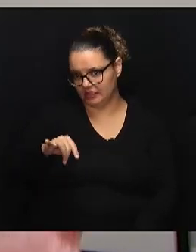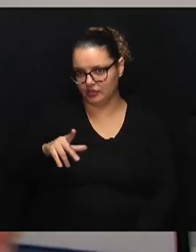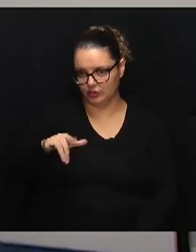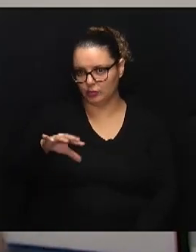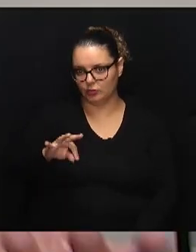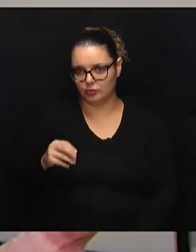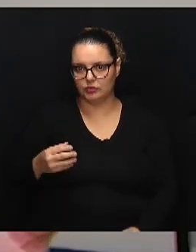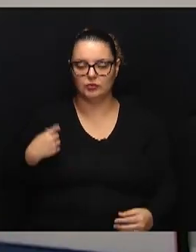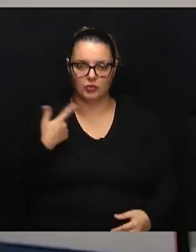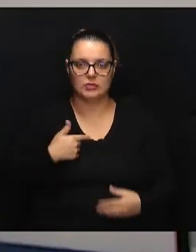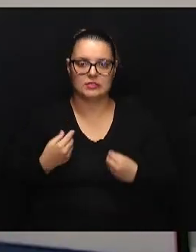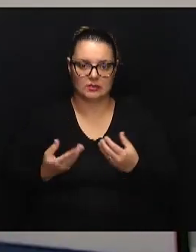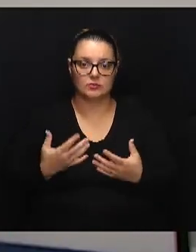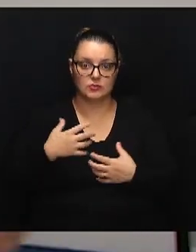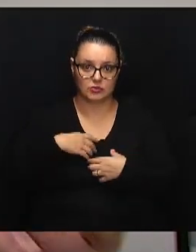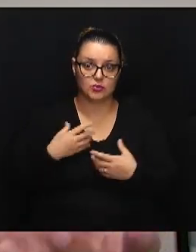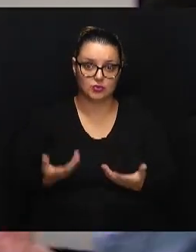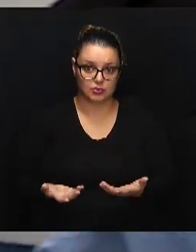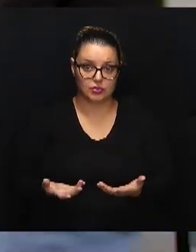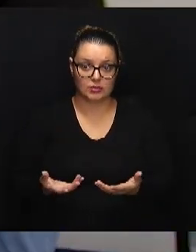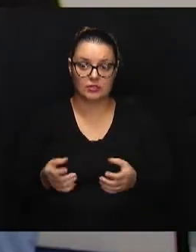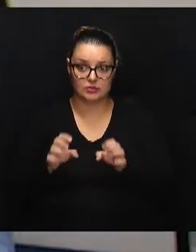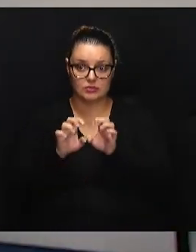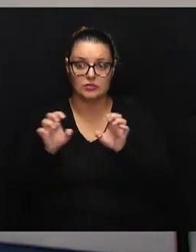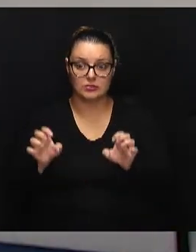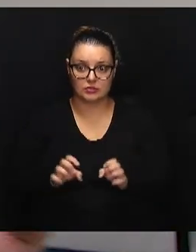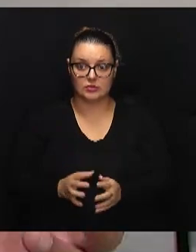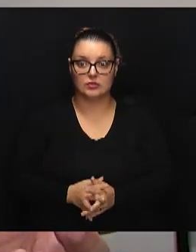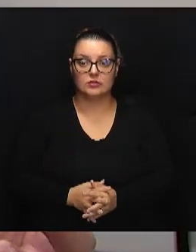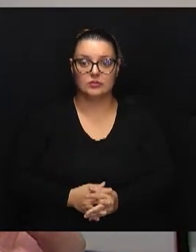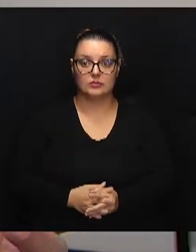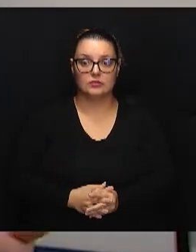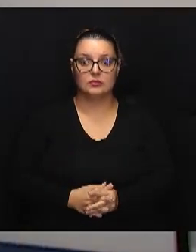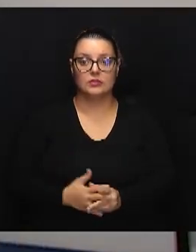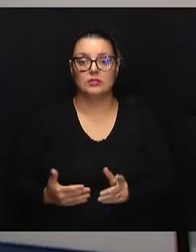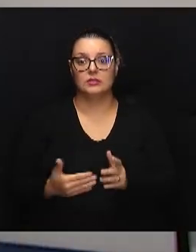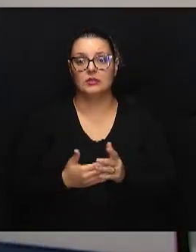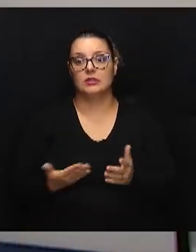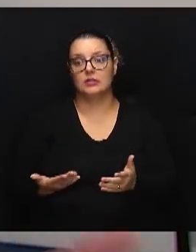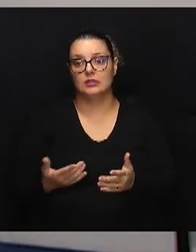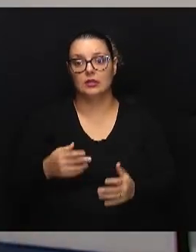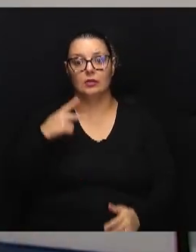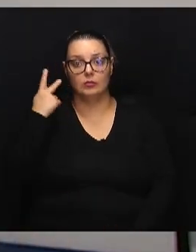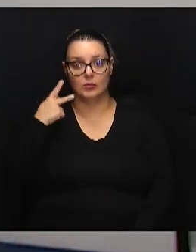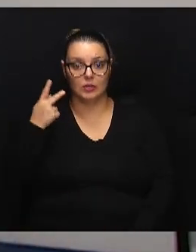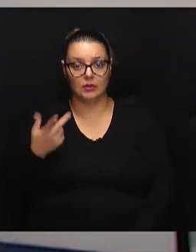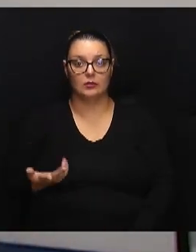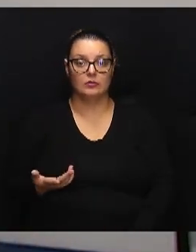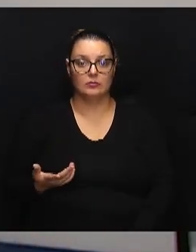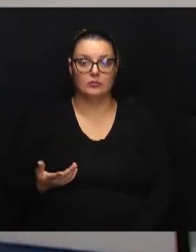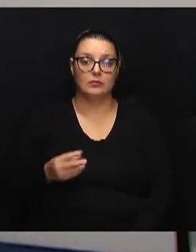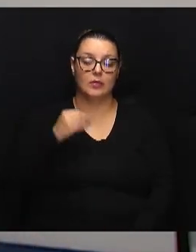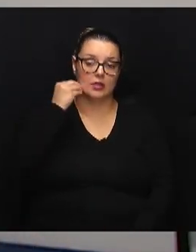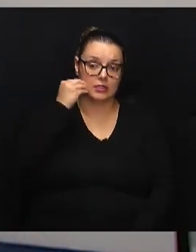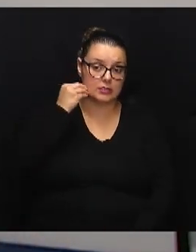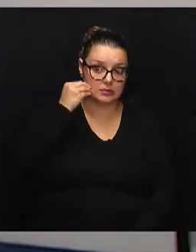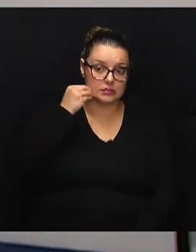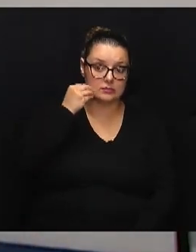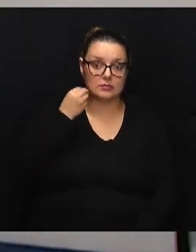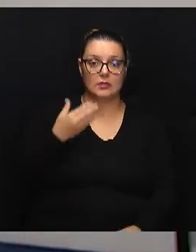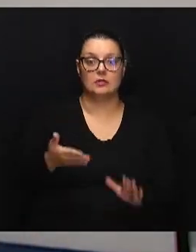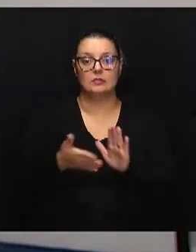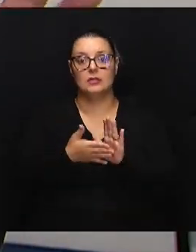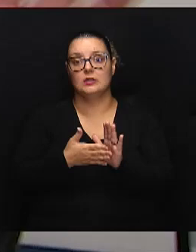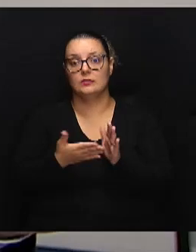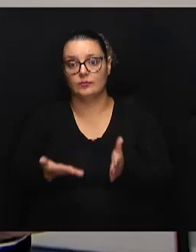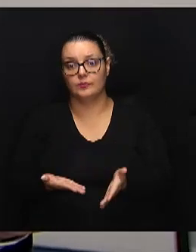assim, as condições, né, estruturais e até políticas para experimentar essa proposta.